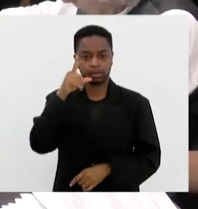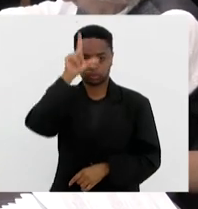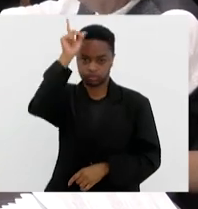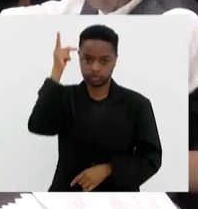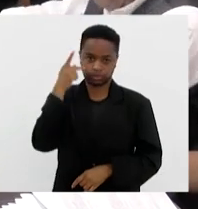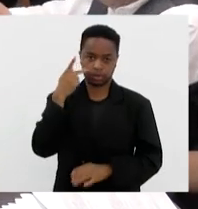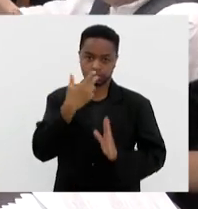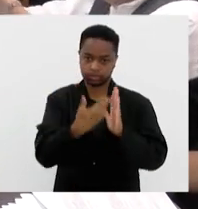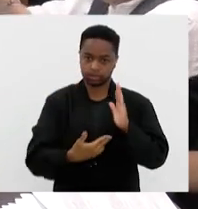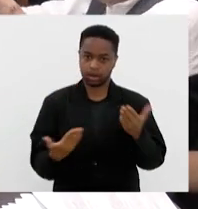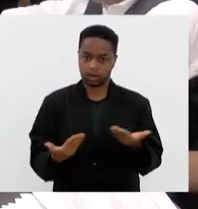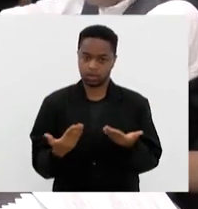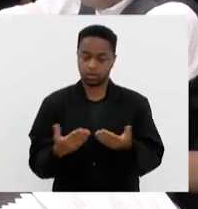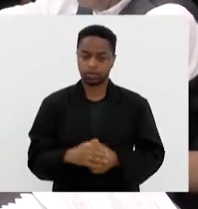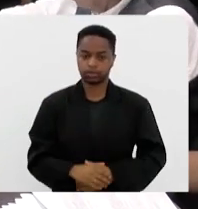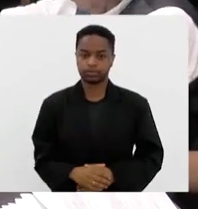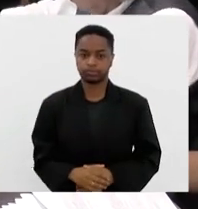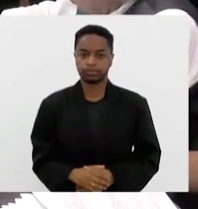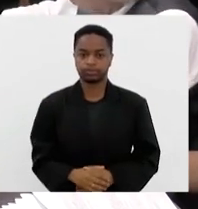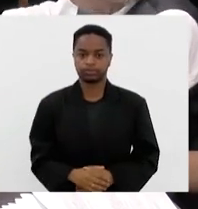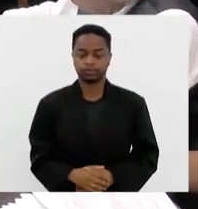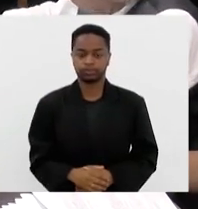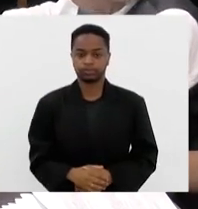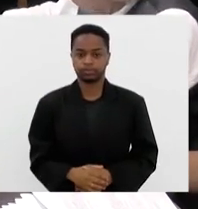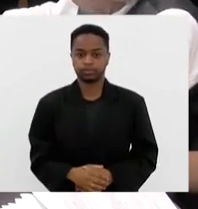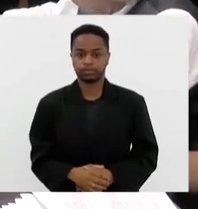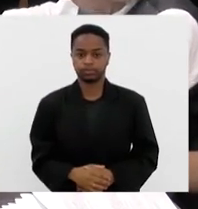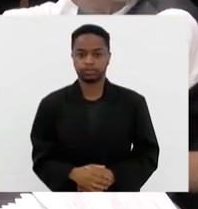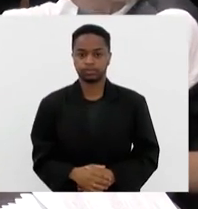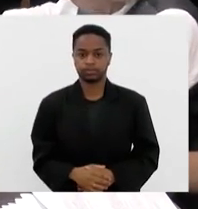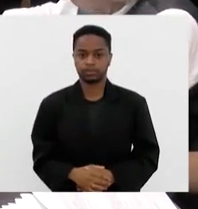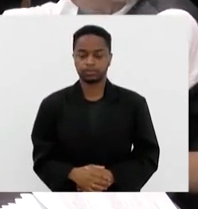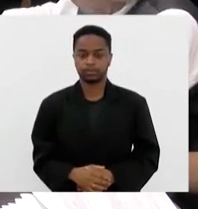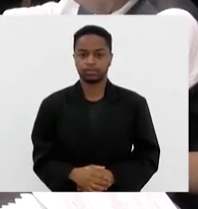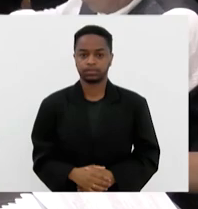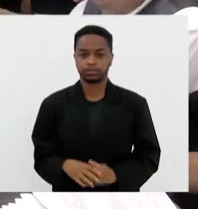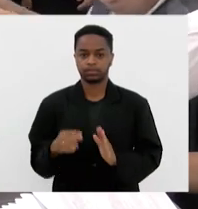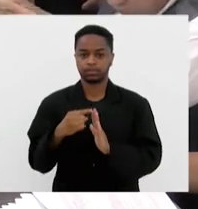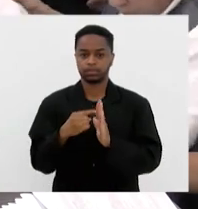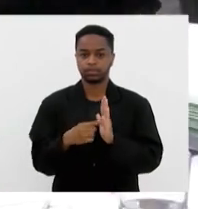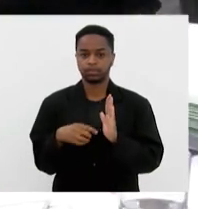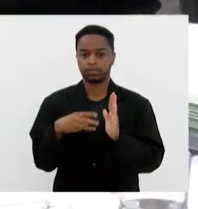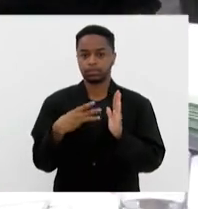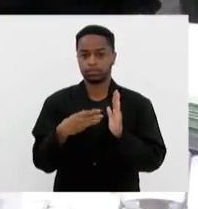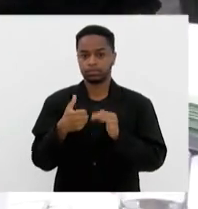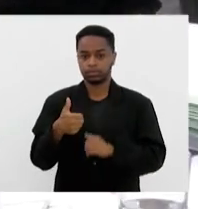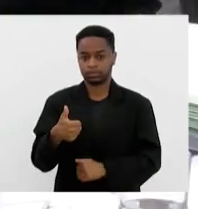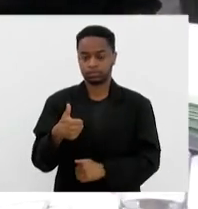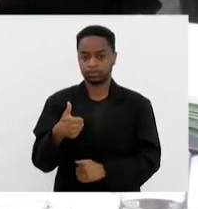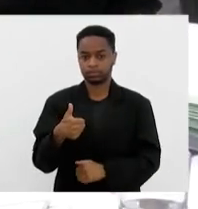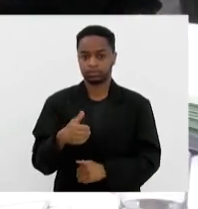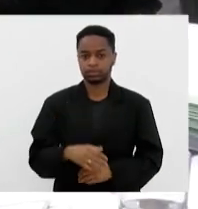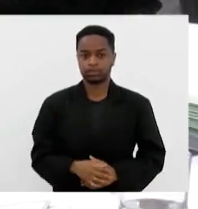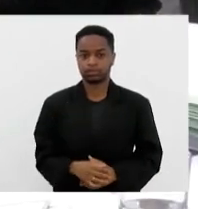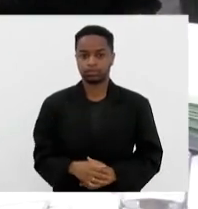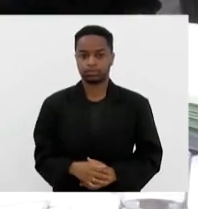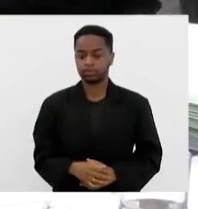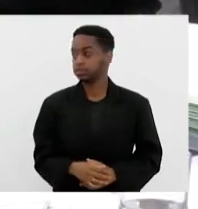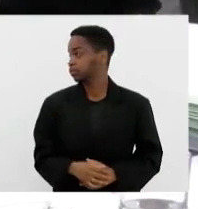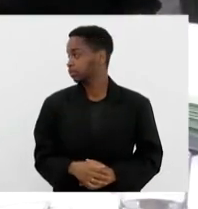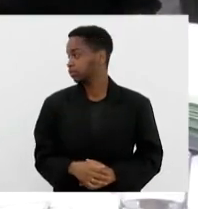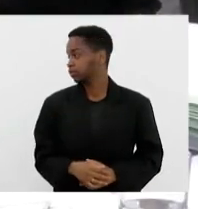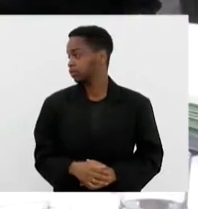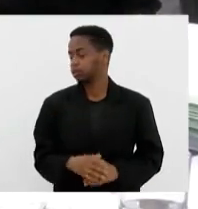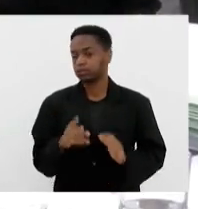como relator do vencido. Passo ao item 31 da pauta, que é